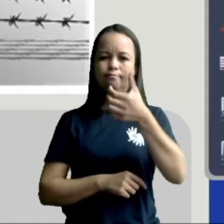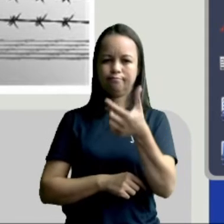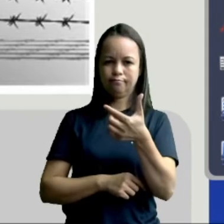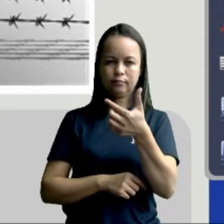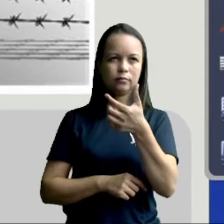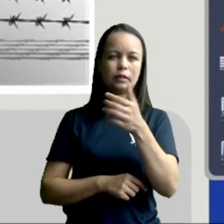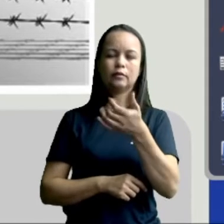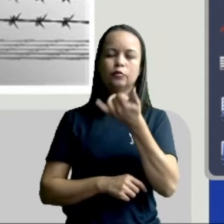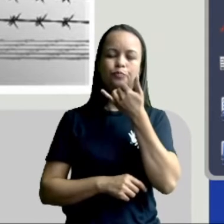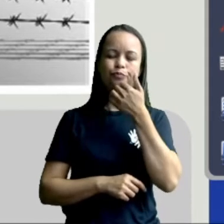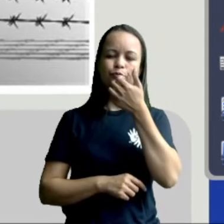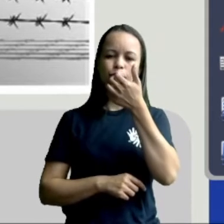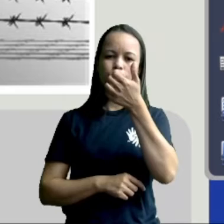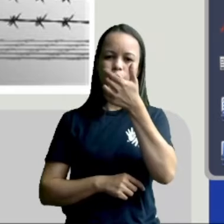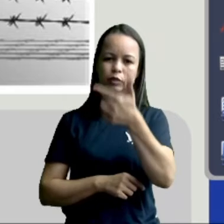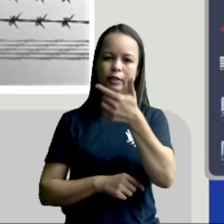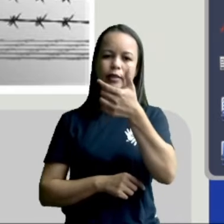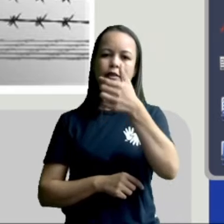296, tá?